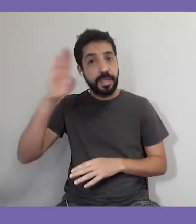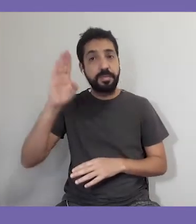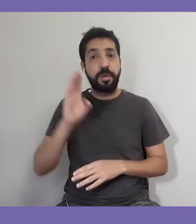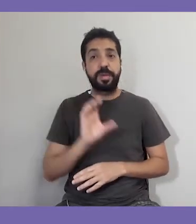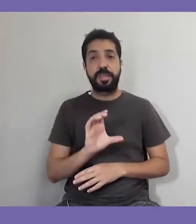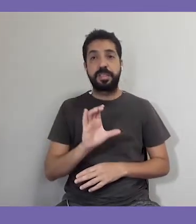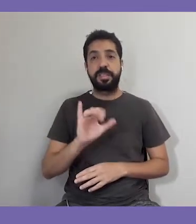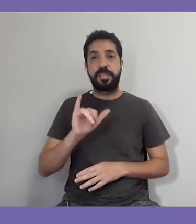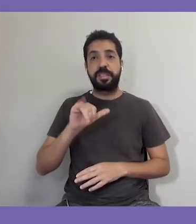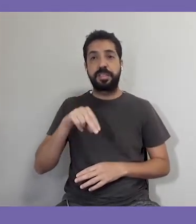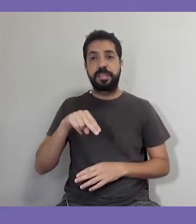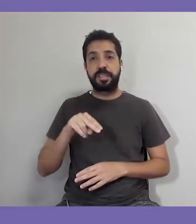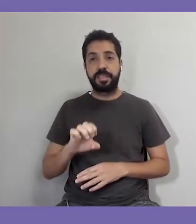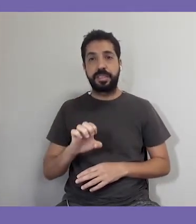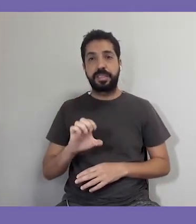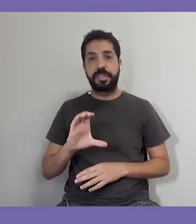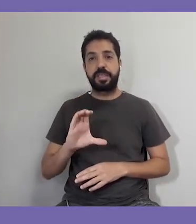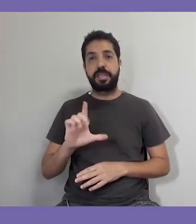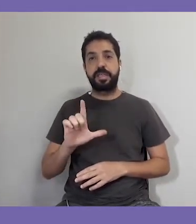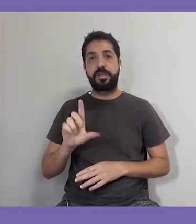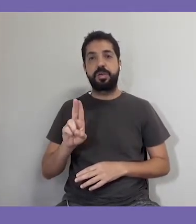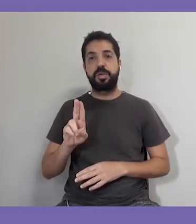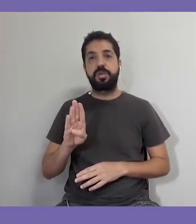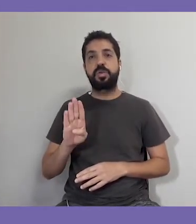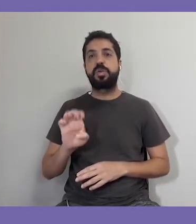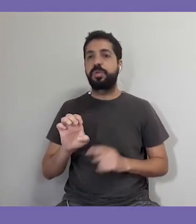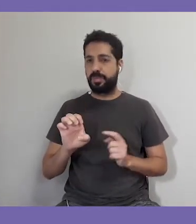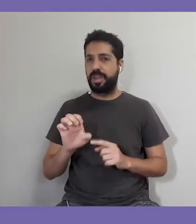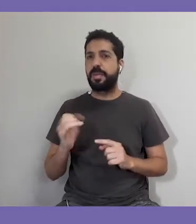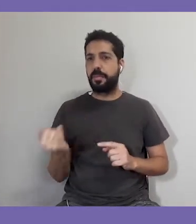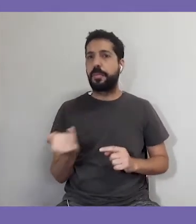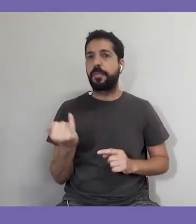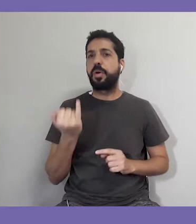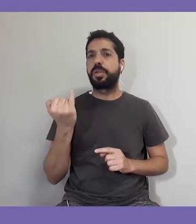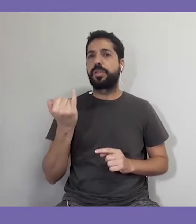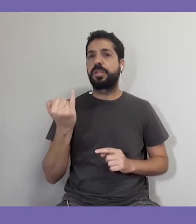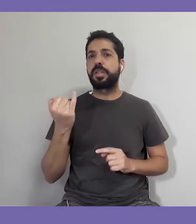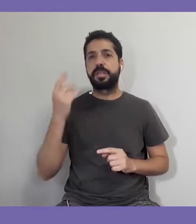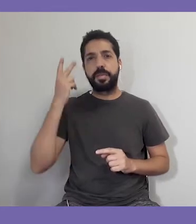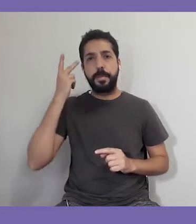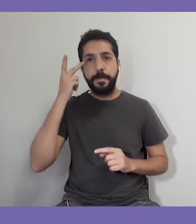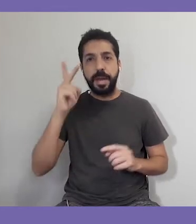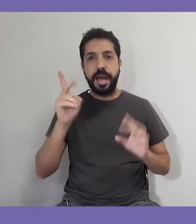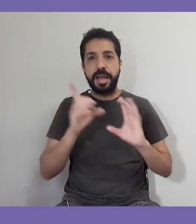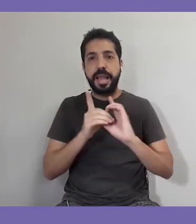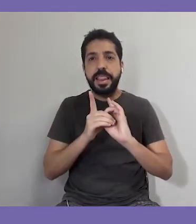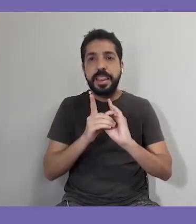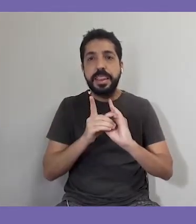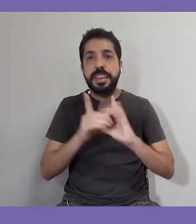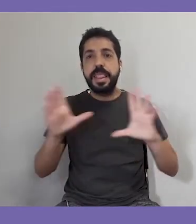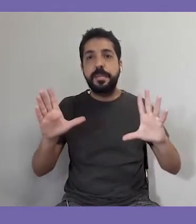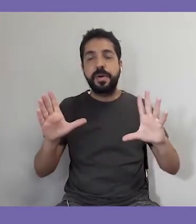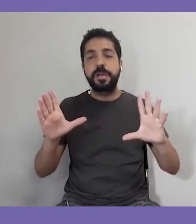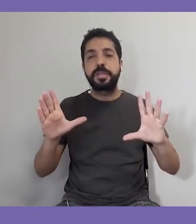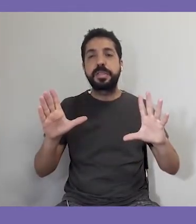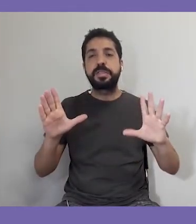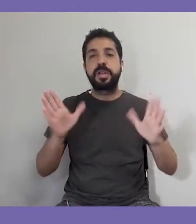sobre os cineclubes, que eles cumprem um papel importante, né, na democratização do acesso aos